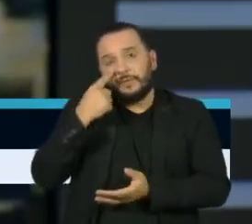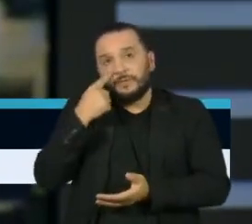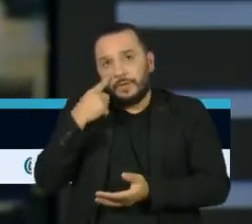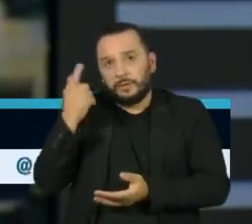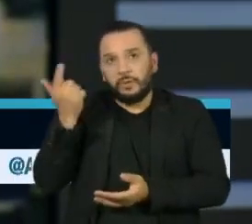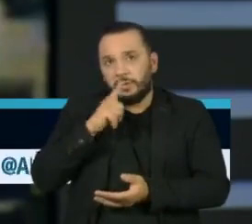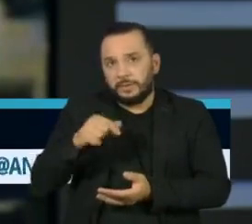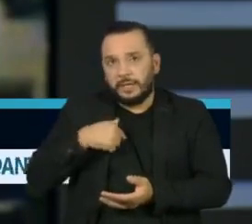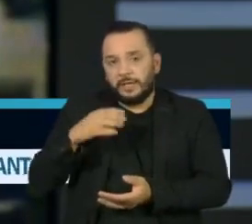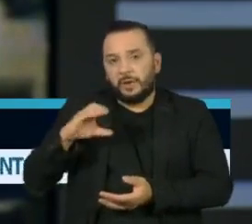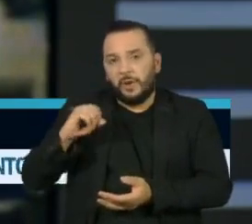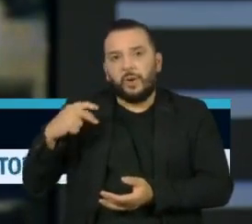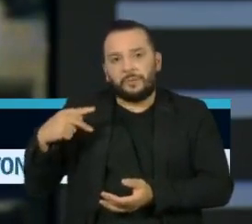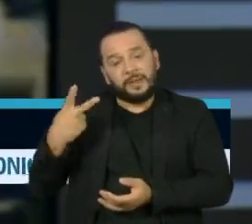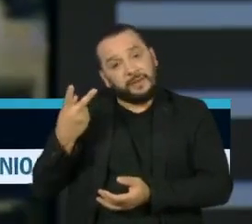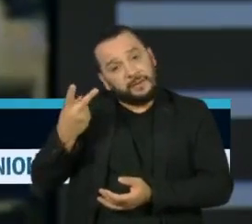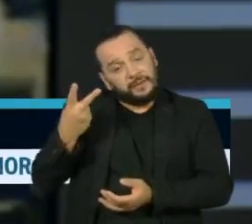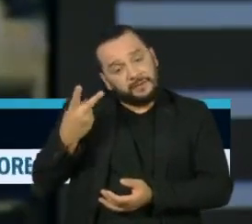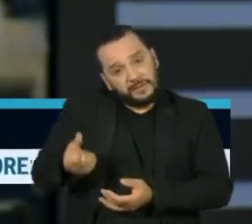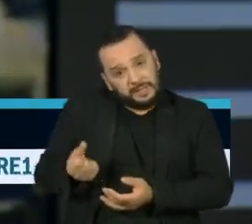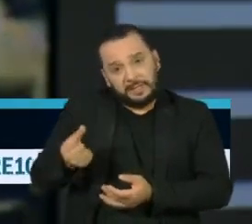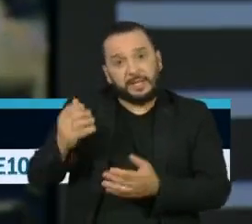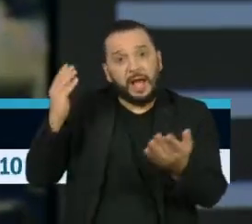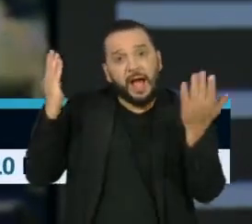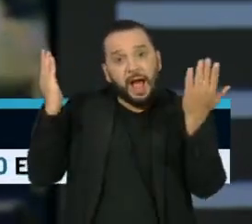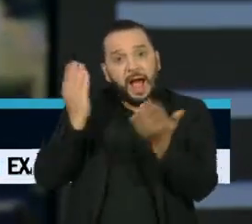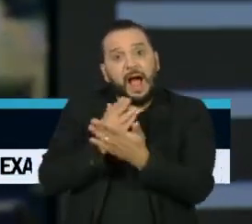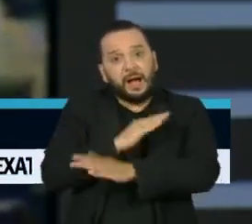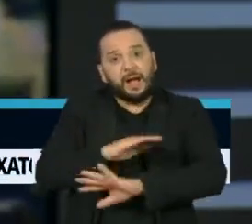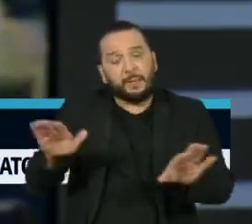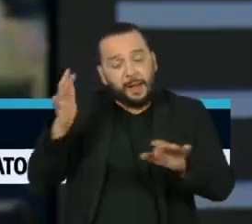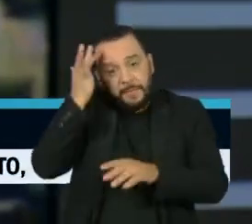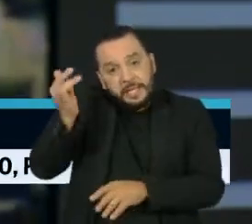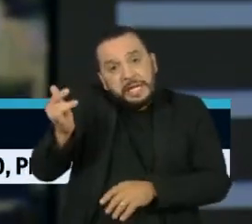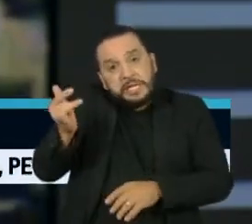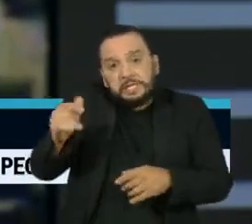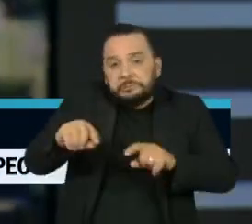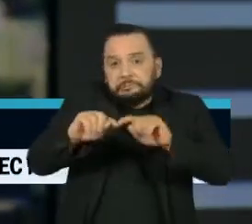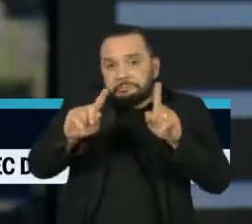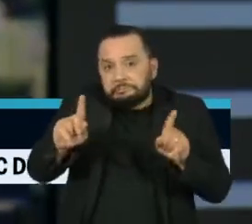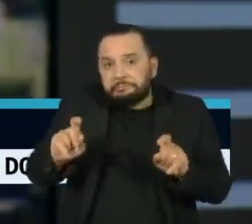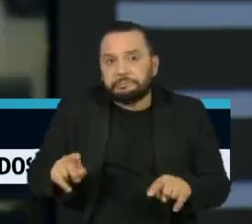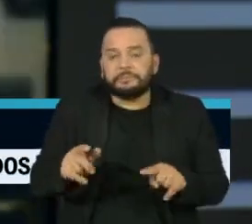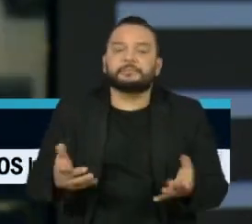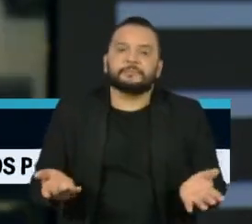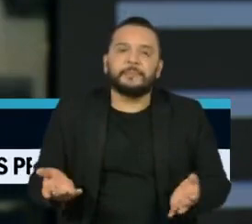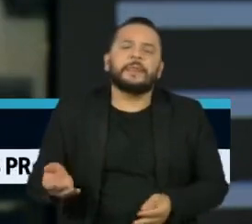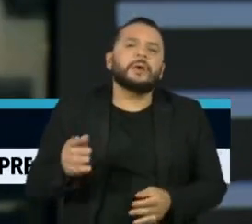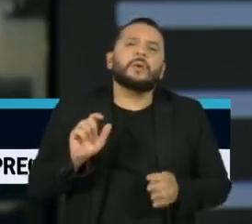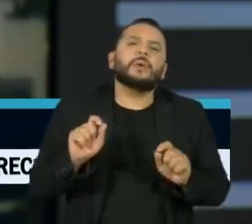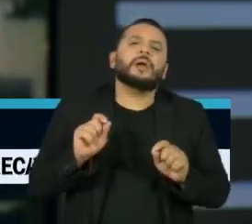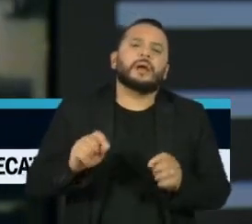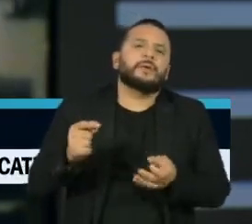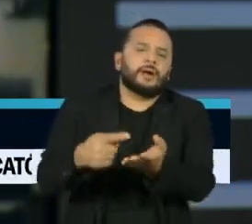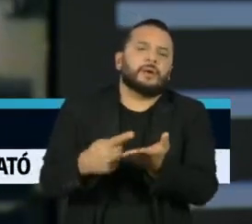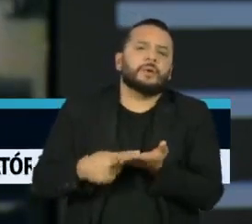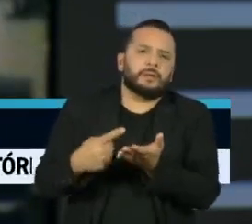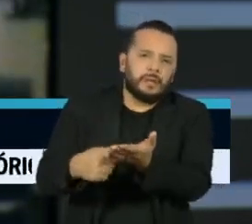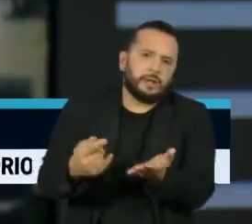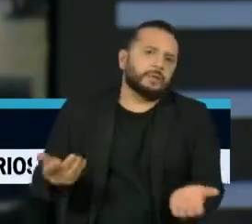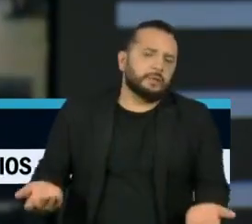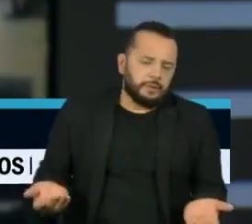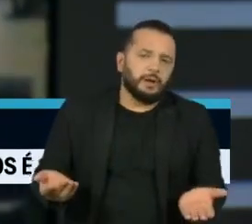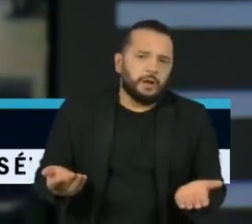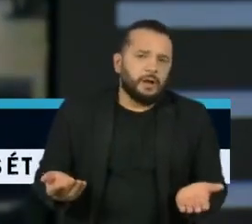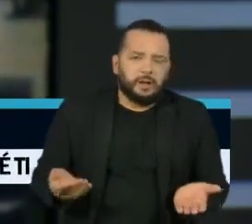ver se eles conseguem terminar amanhã o que foi acordado que se refere de maneira substantiva ao